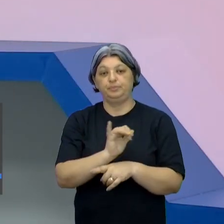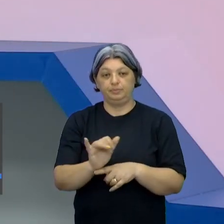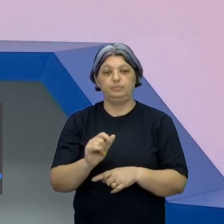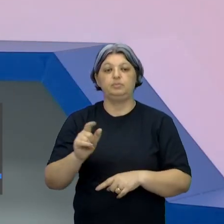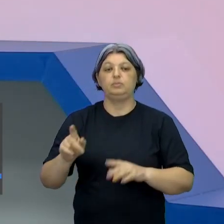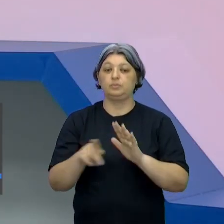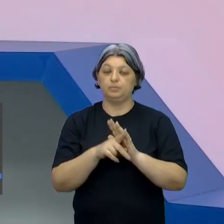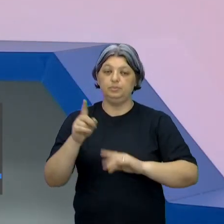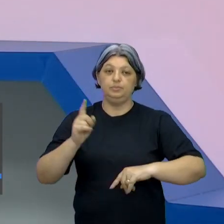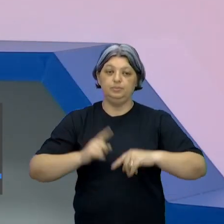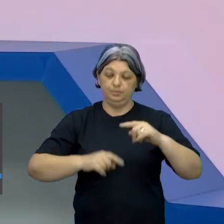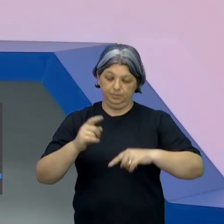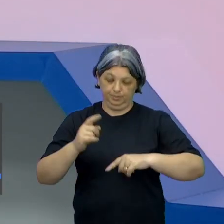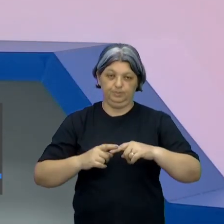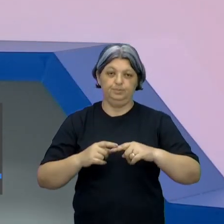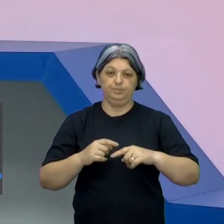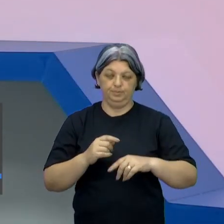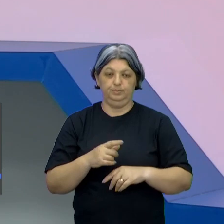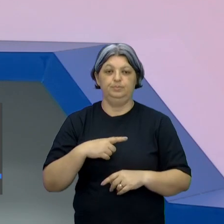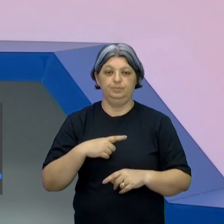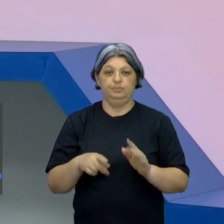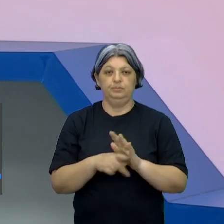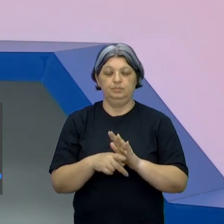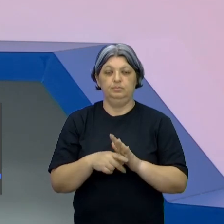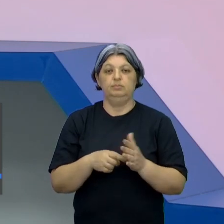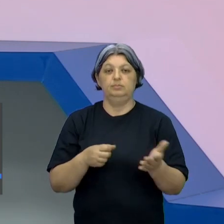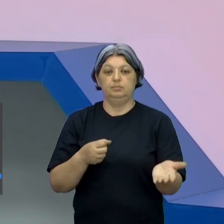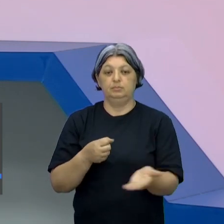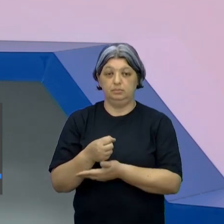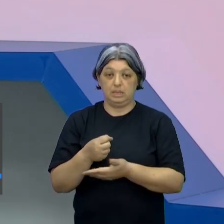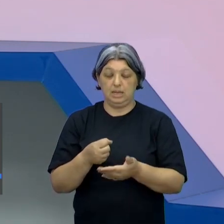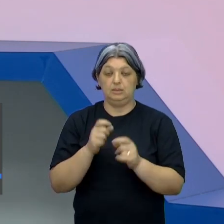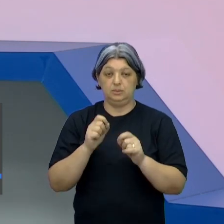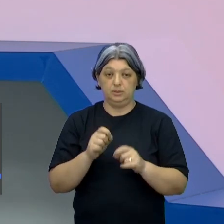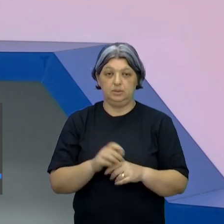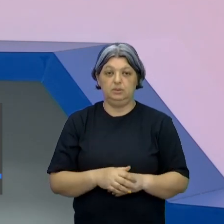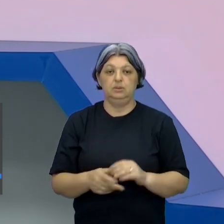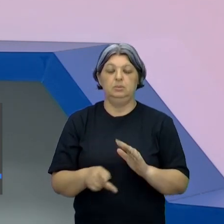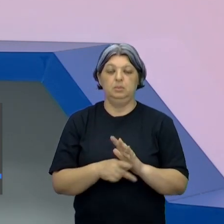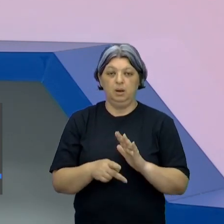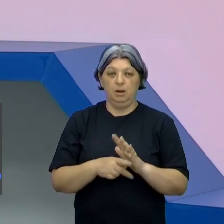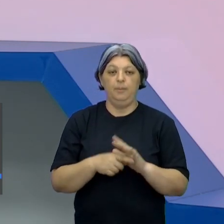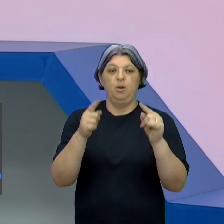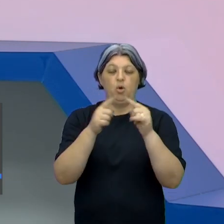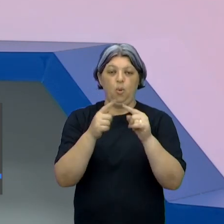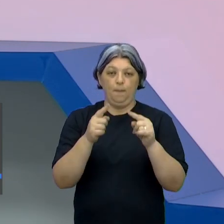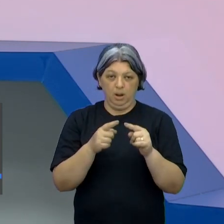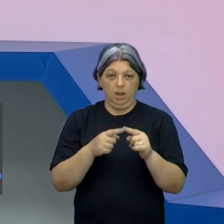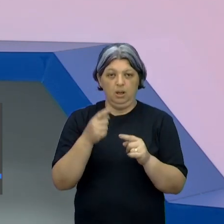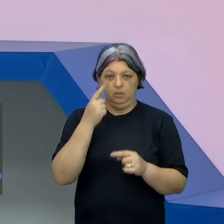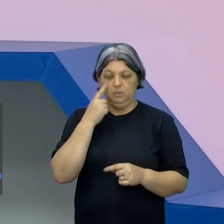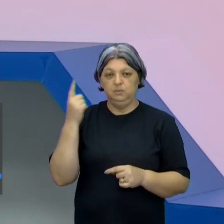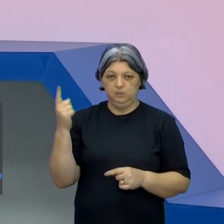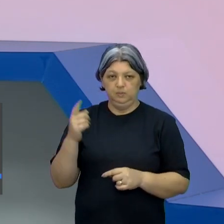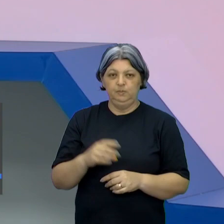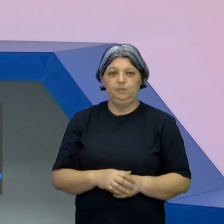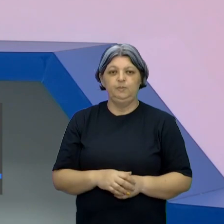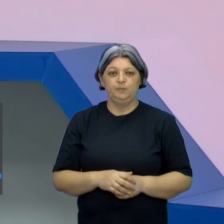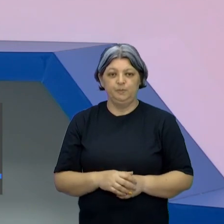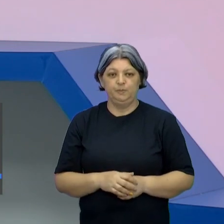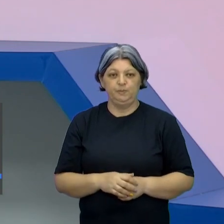material dos quais nos baseamos, eles nos levam a esses encontros. E aí nós vamos mostrar aqui hoje para todos os